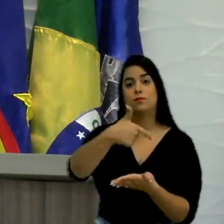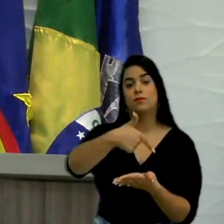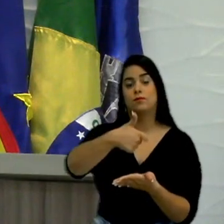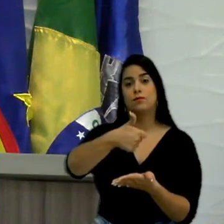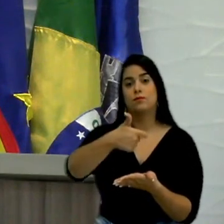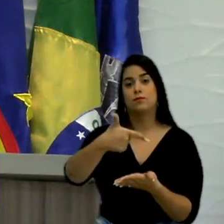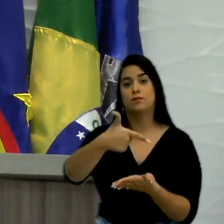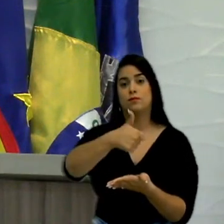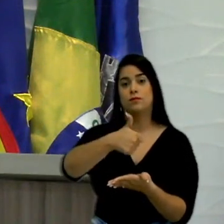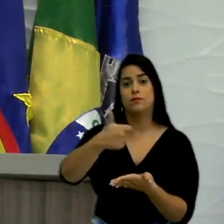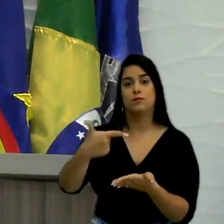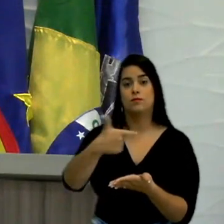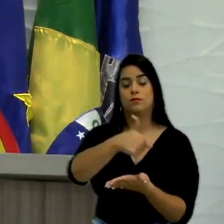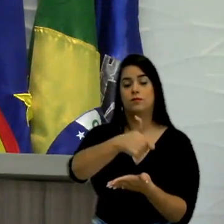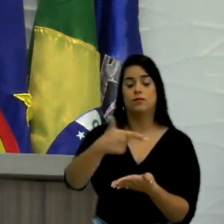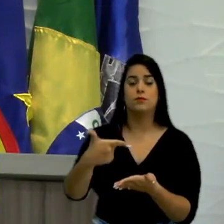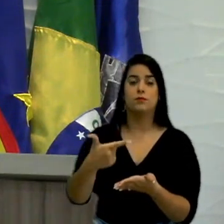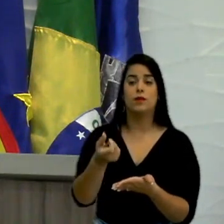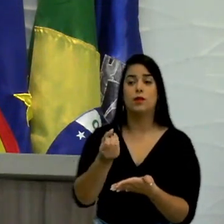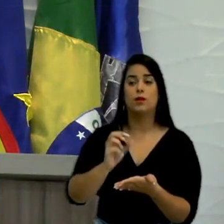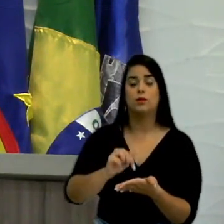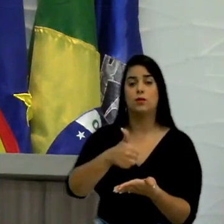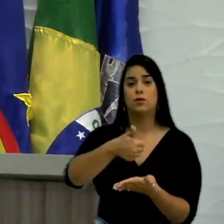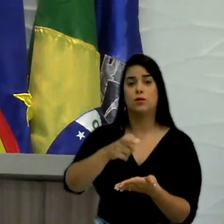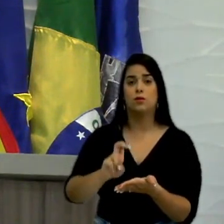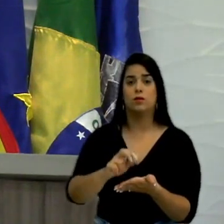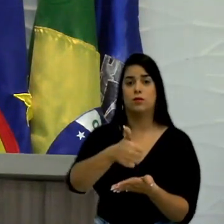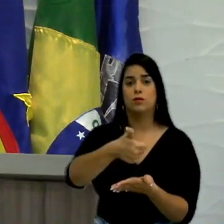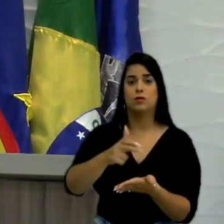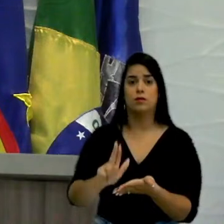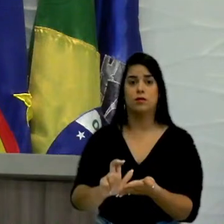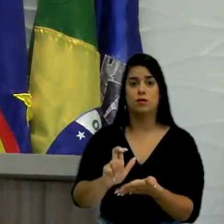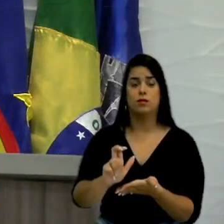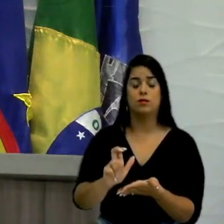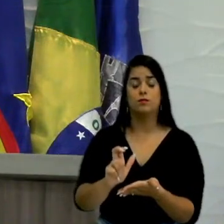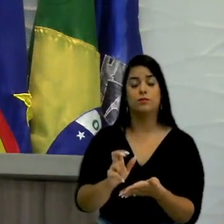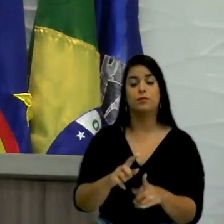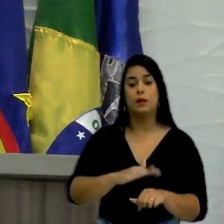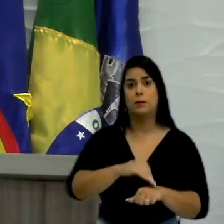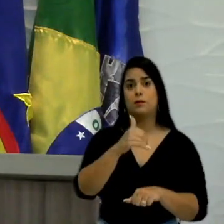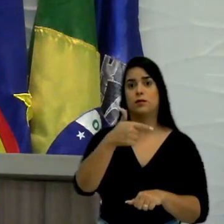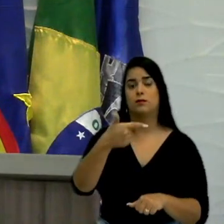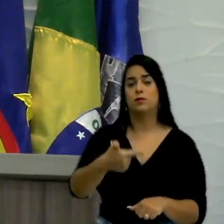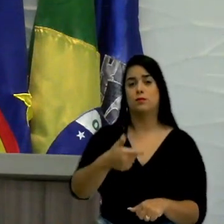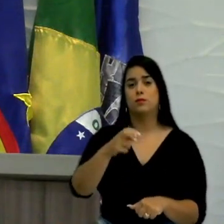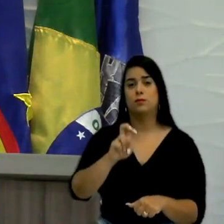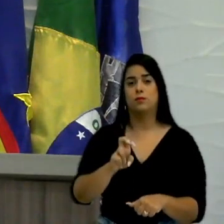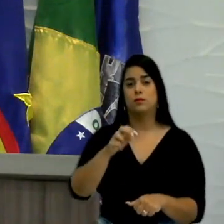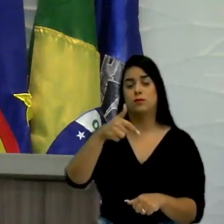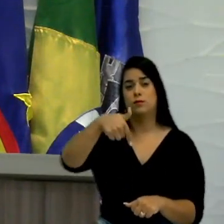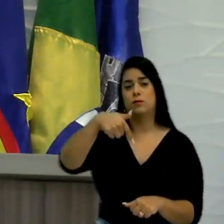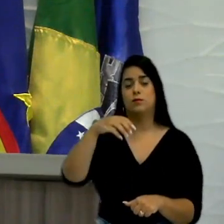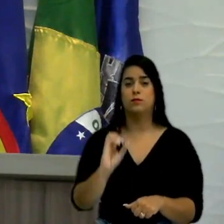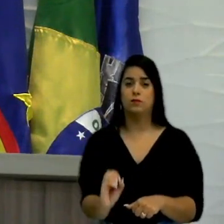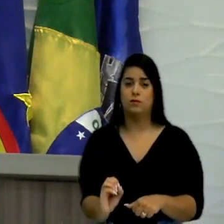pagamento do Bolsa Família, que o nosso povo do campo, nossos agricultores inscritos, mais de